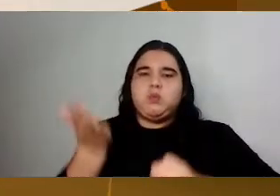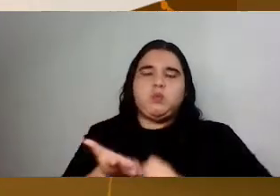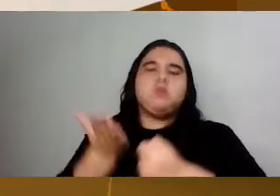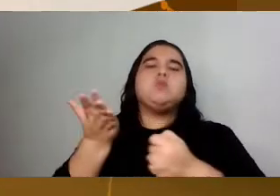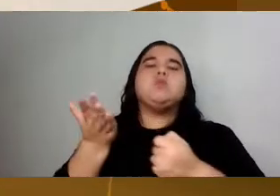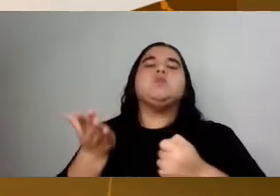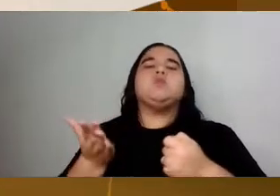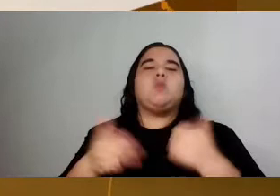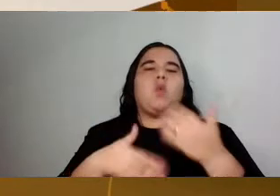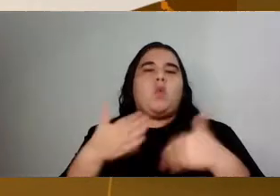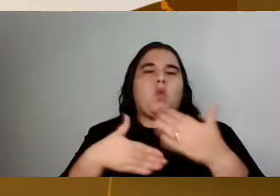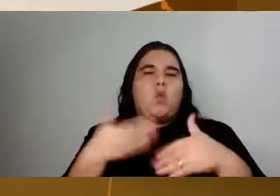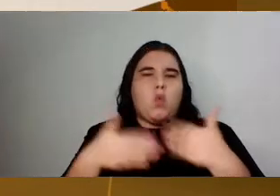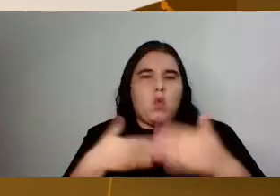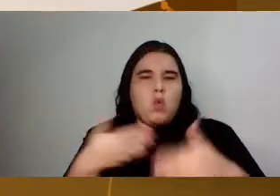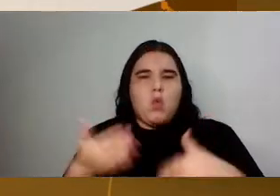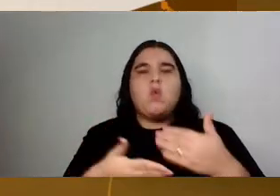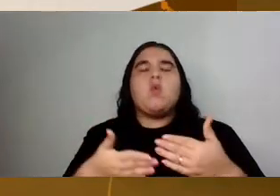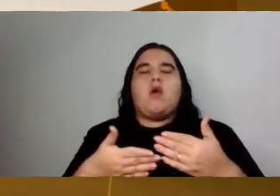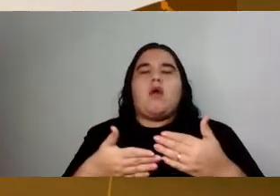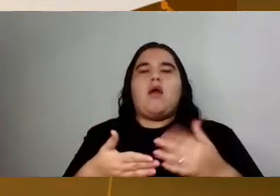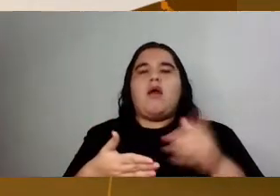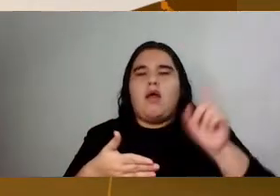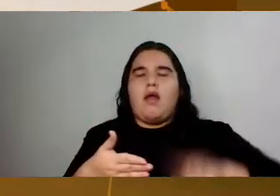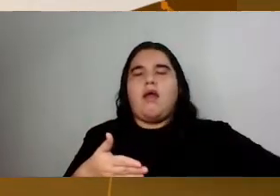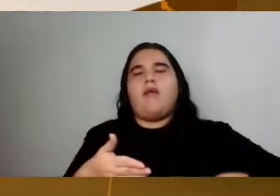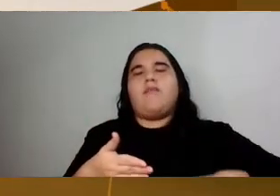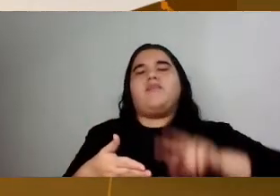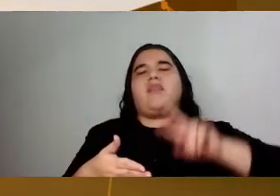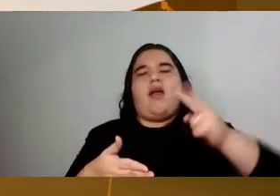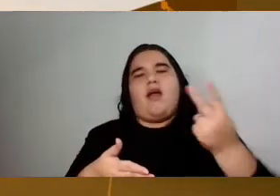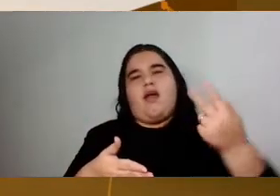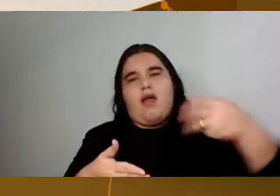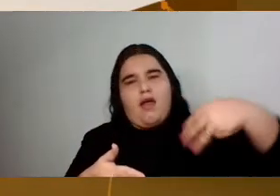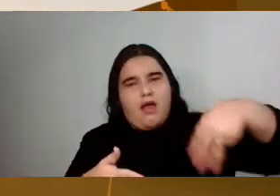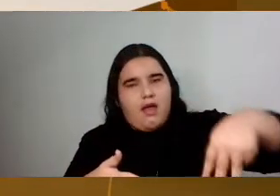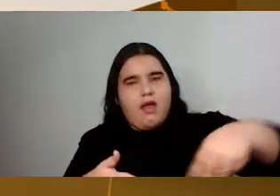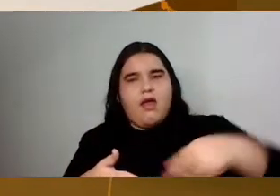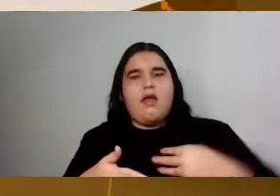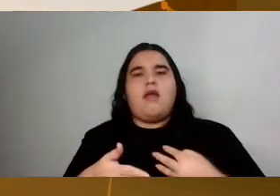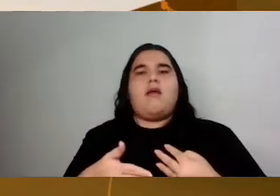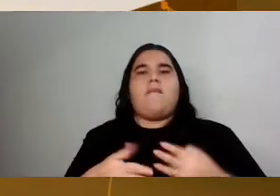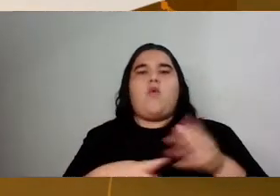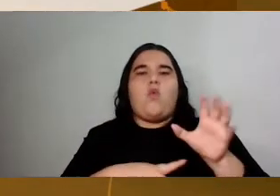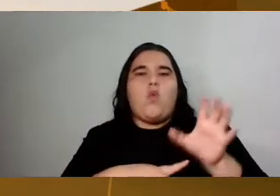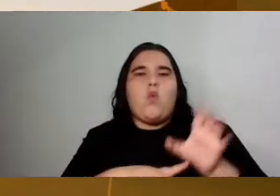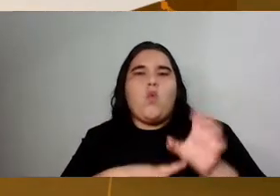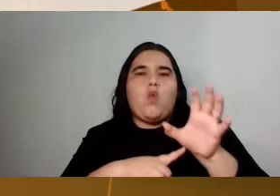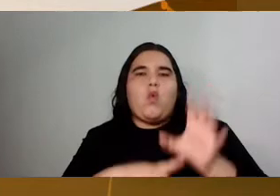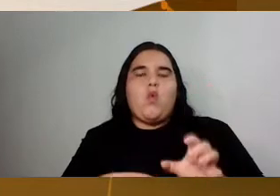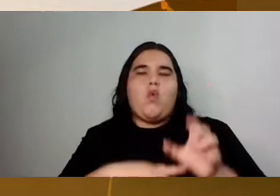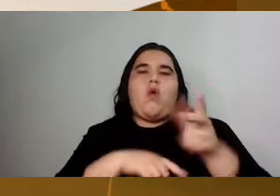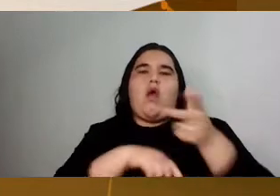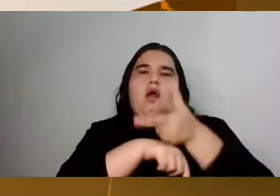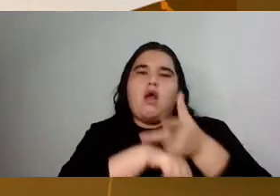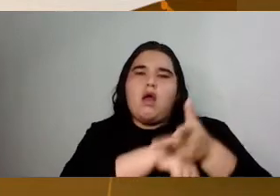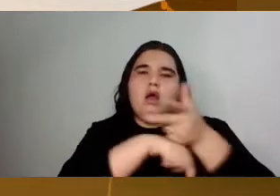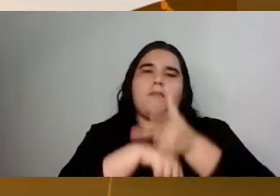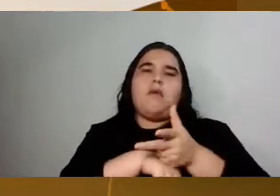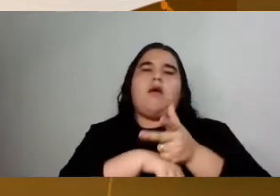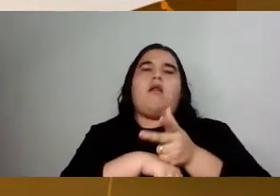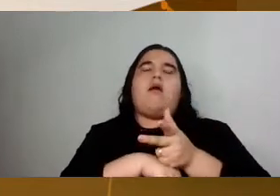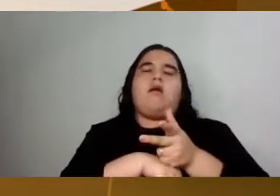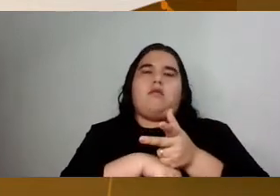que é toda a parte de HM, o roteador, as câmeras de vídeo,